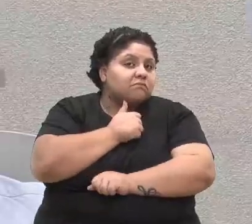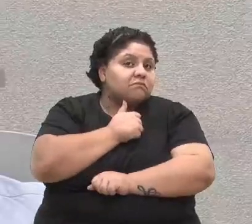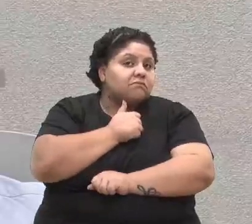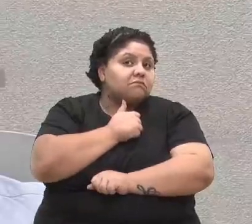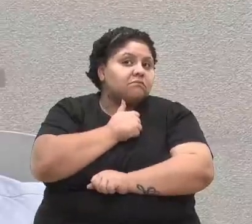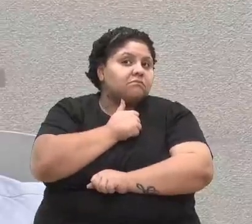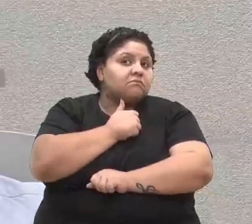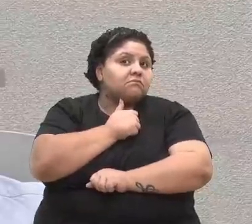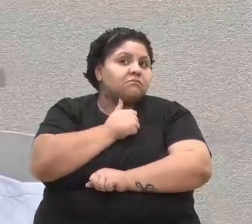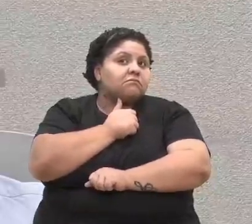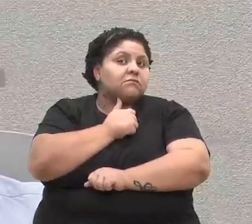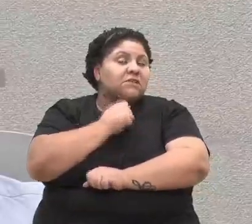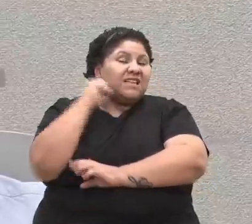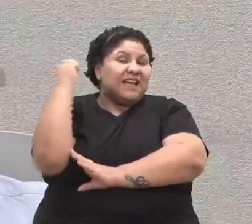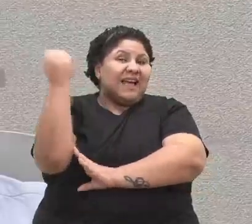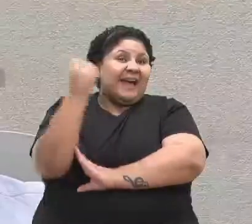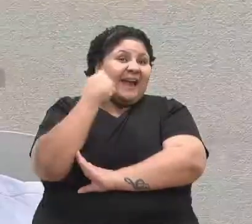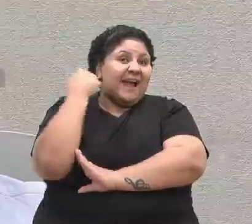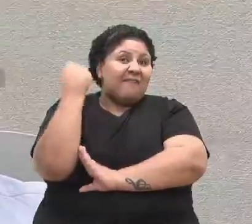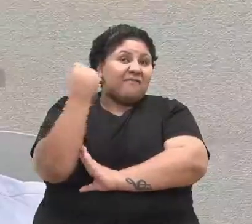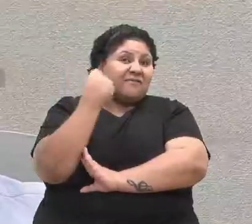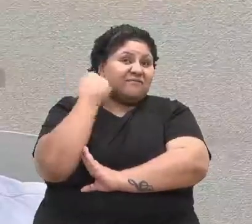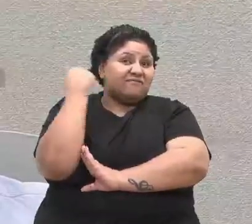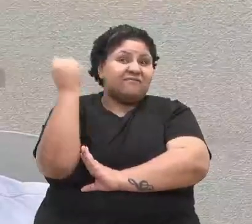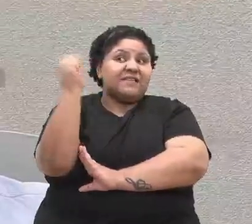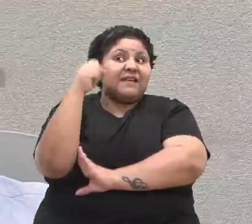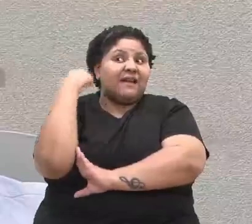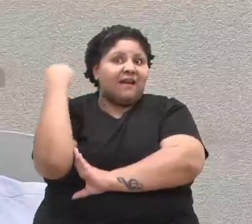diante de um fato gravíssimo,